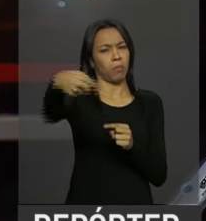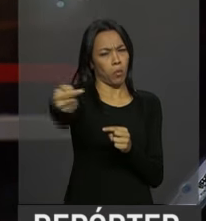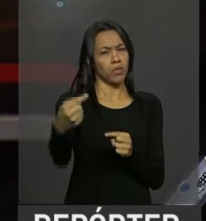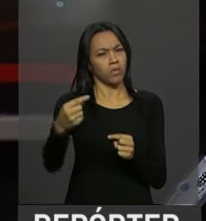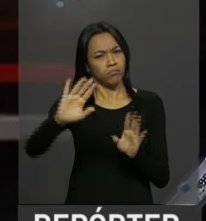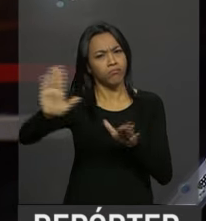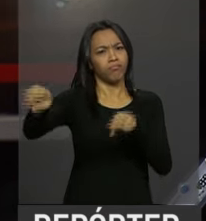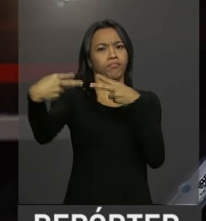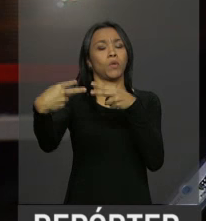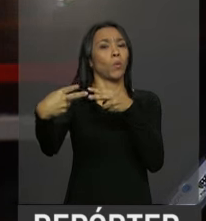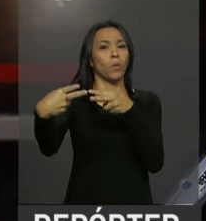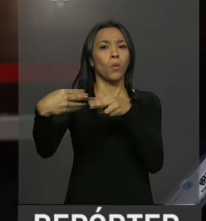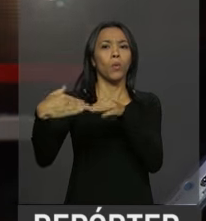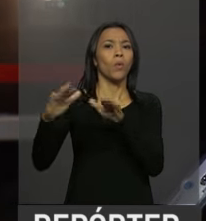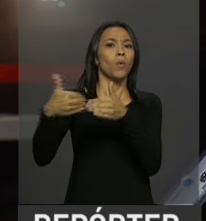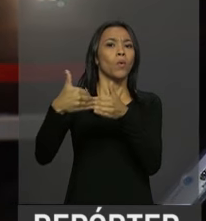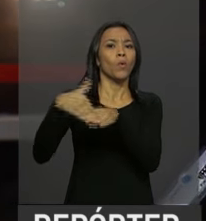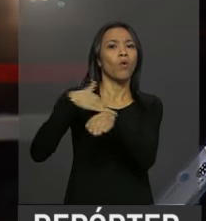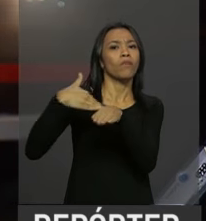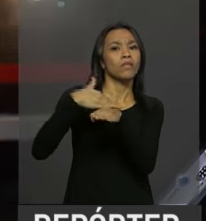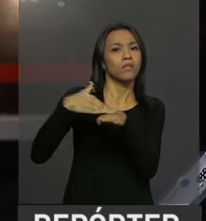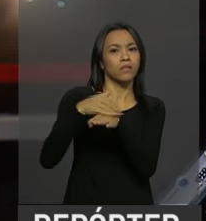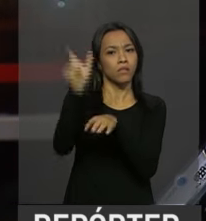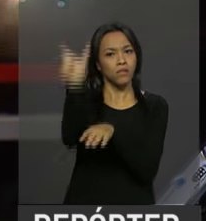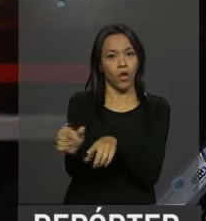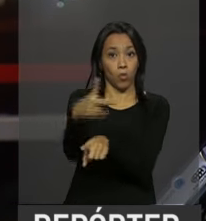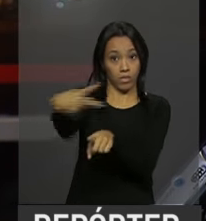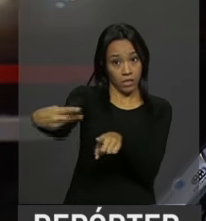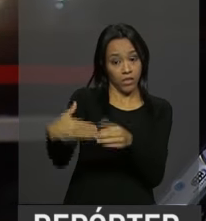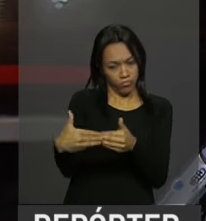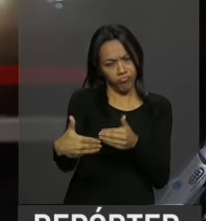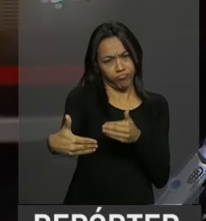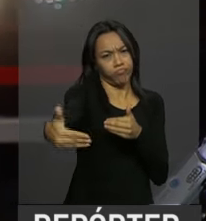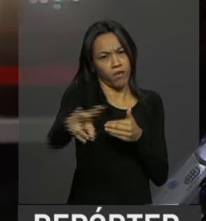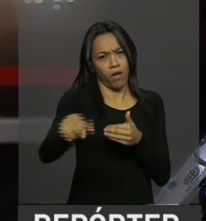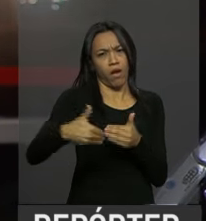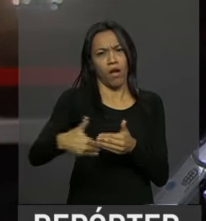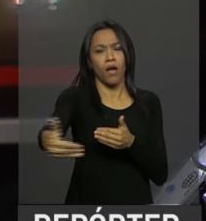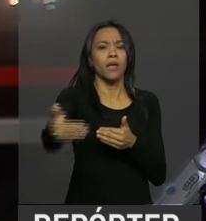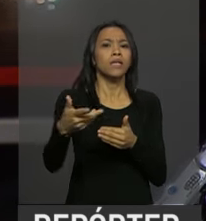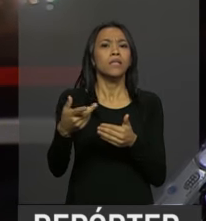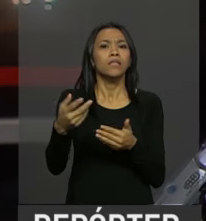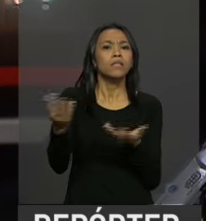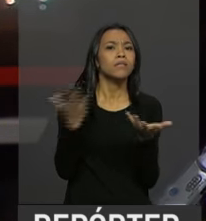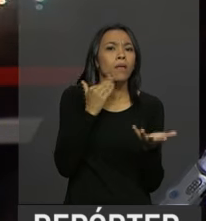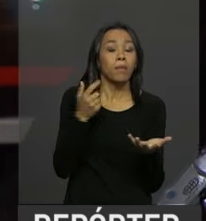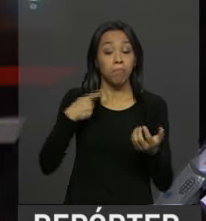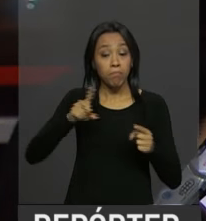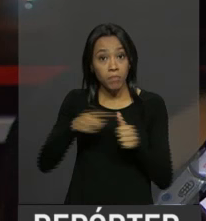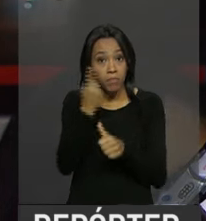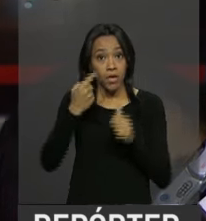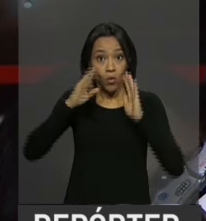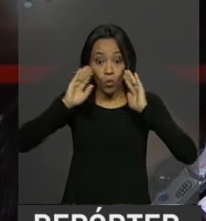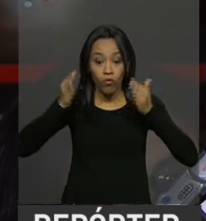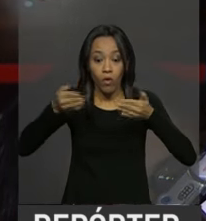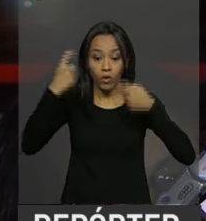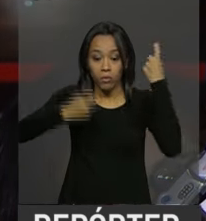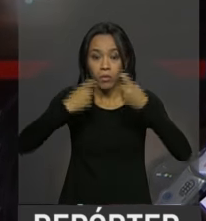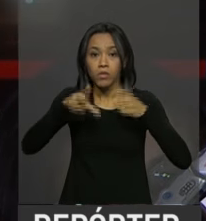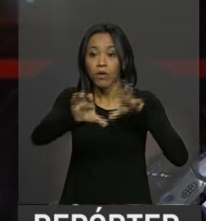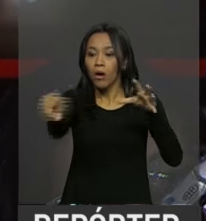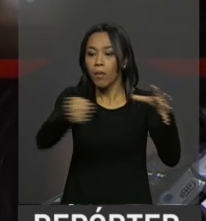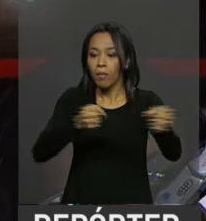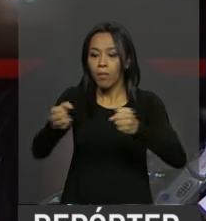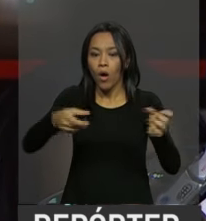conversar com o presidente a respeito disso e aos poucos a gente dando eh essas diretrizes. Primeiro, eu tô focado na montagem da equipe, mas é